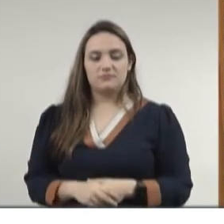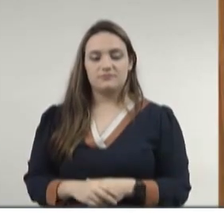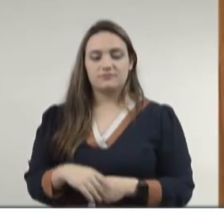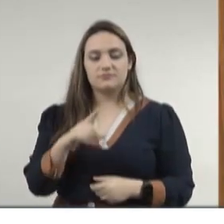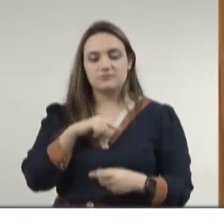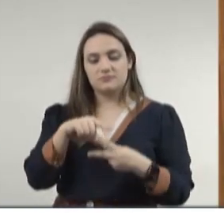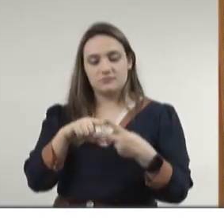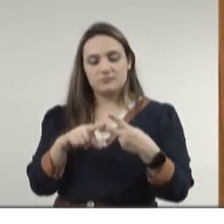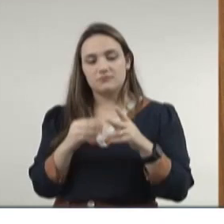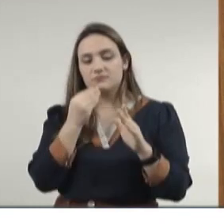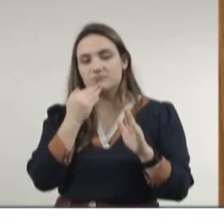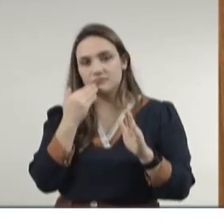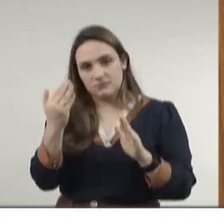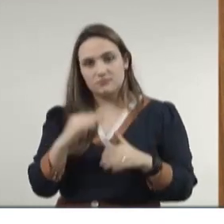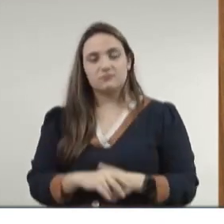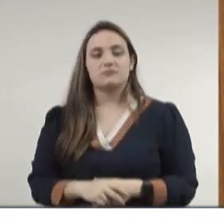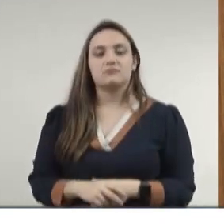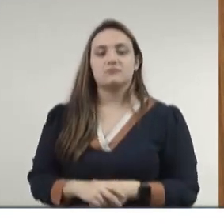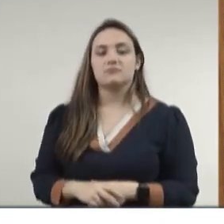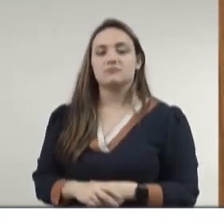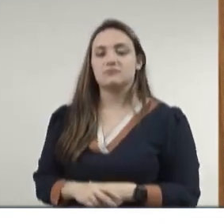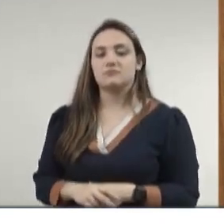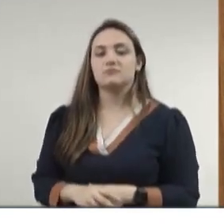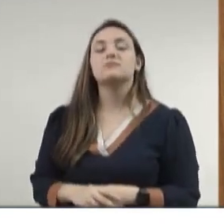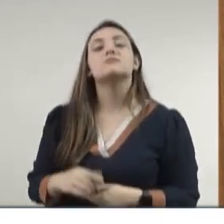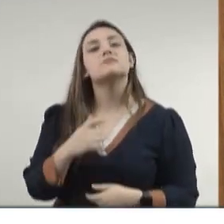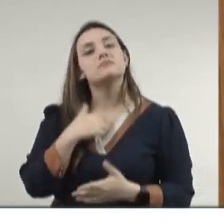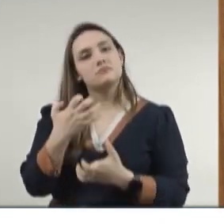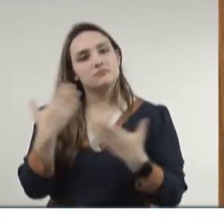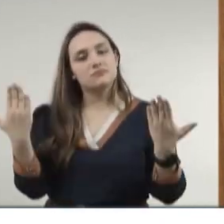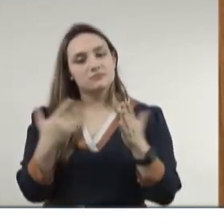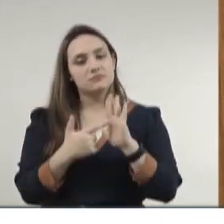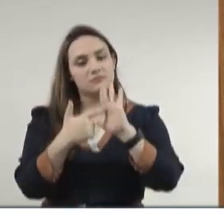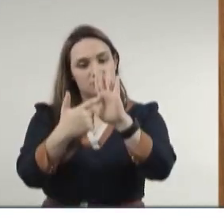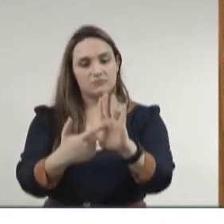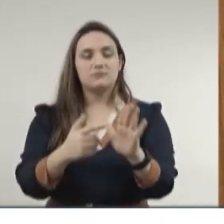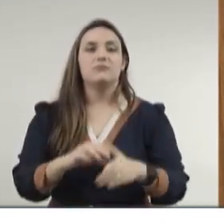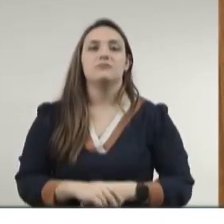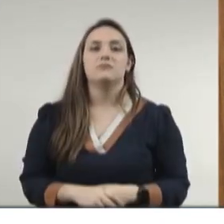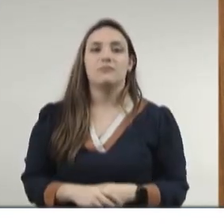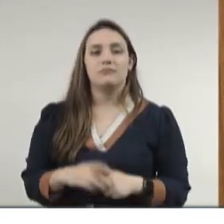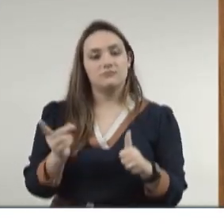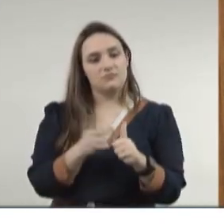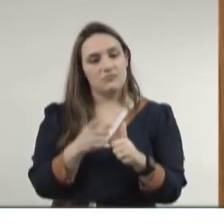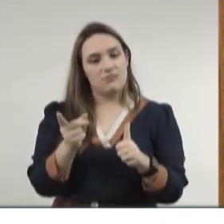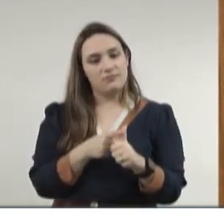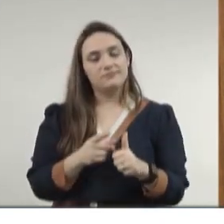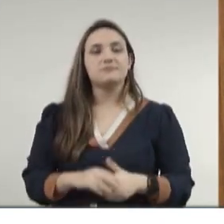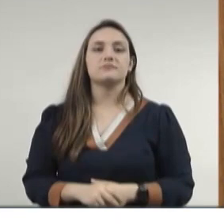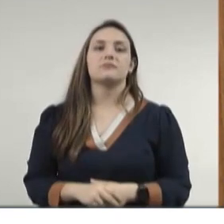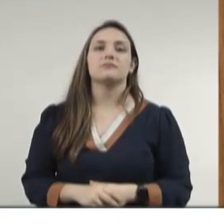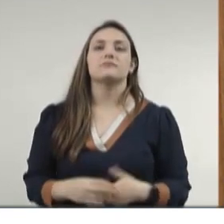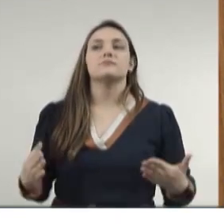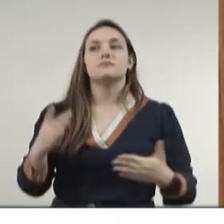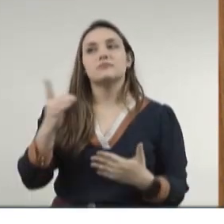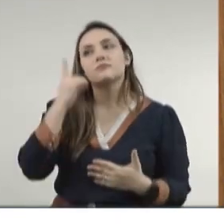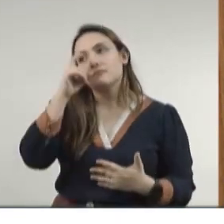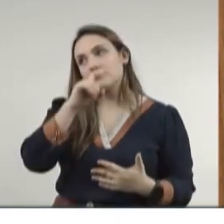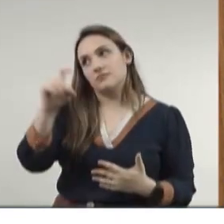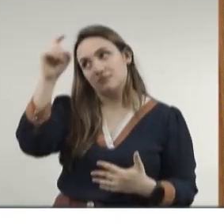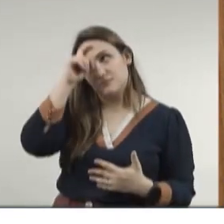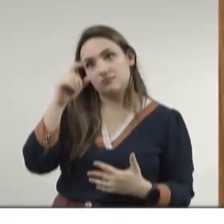São dois encaminhamentos que eu gostaria de apresentar. O primeiro deles, deputado Zeca,